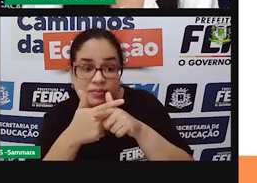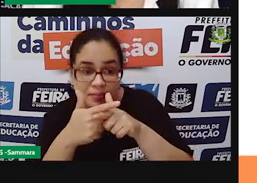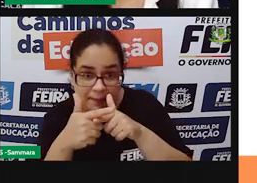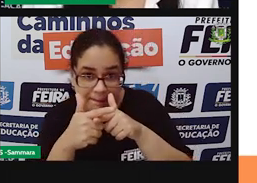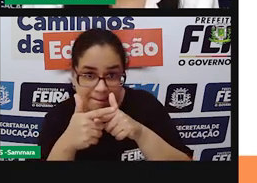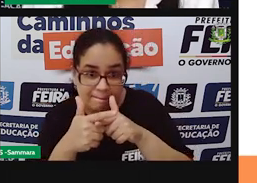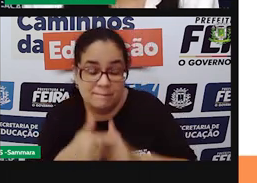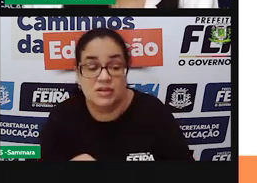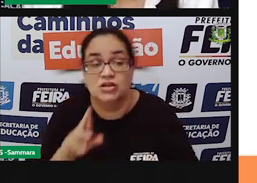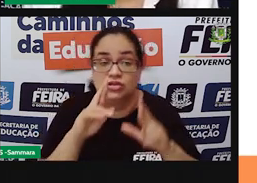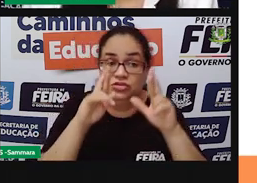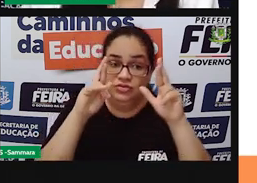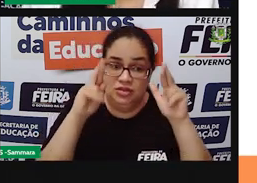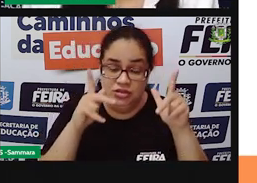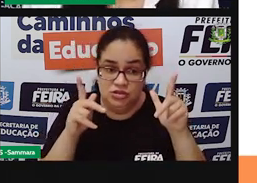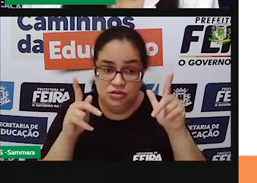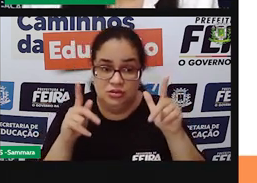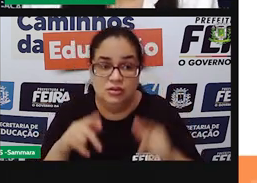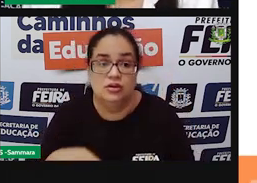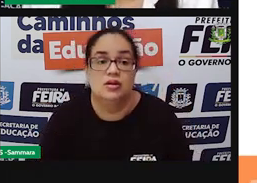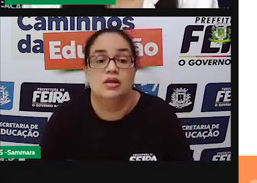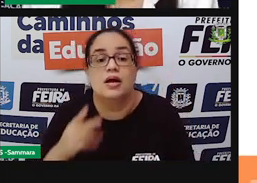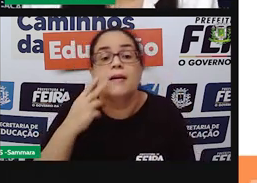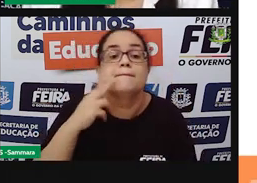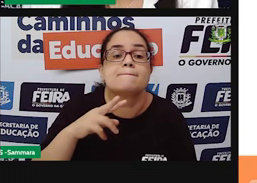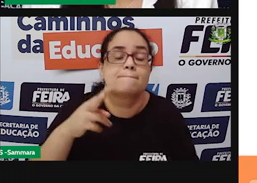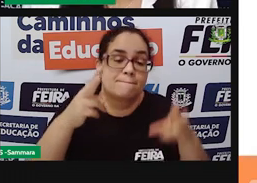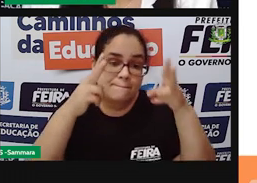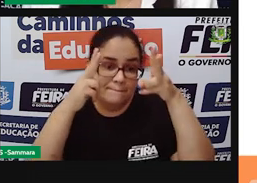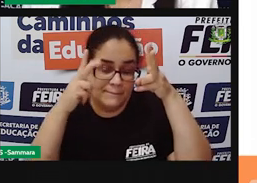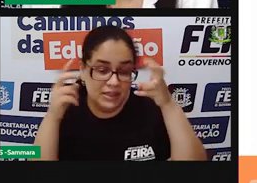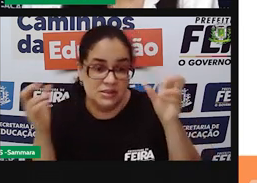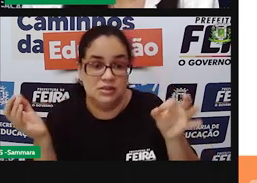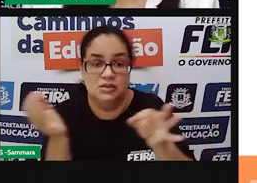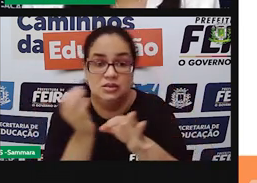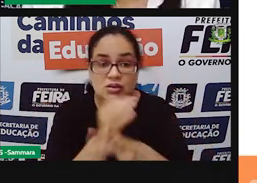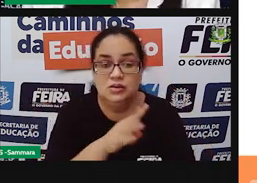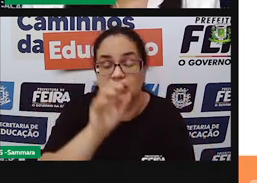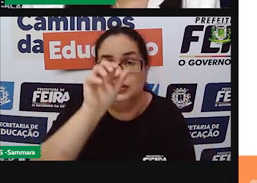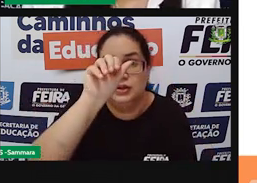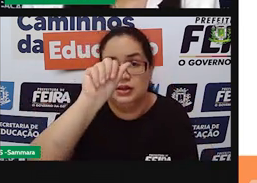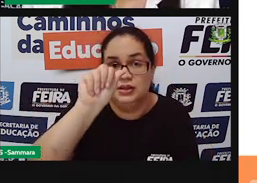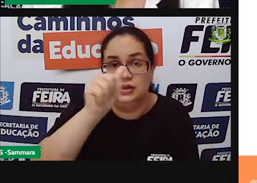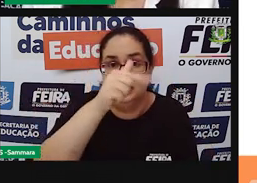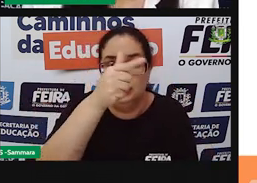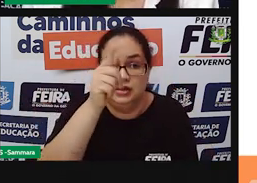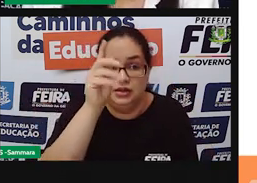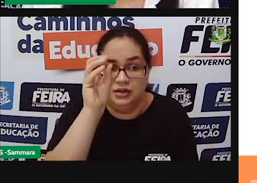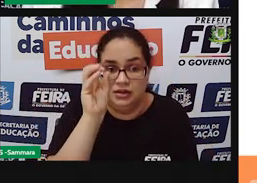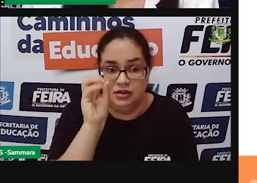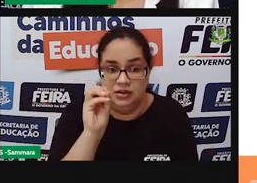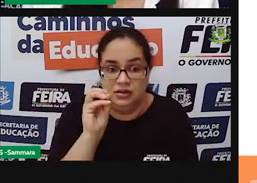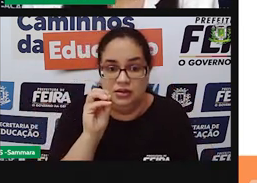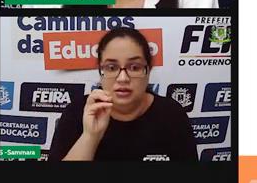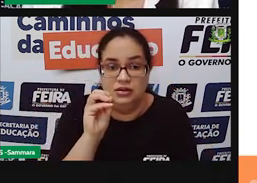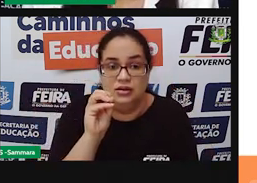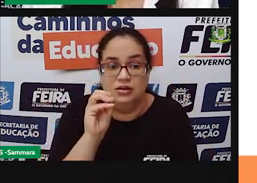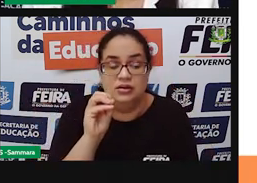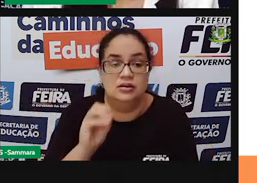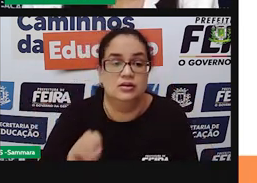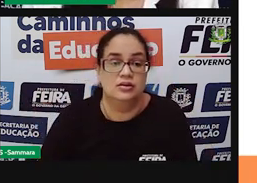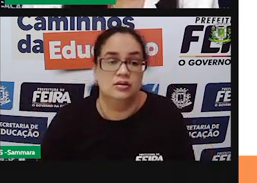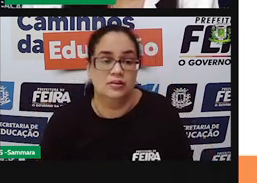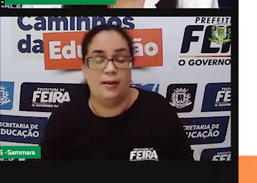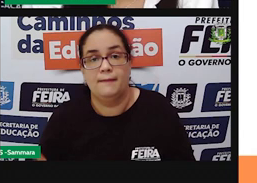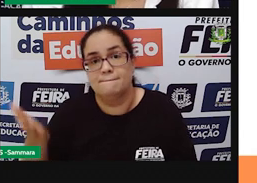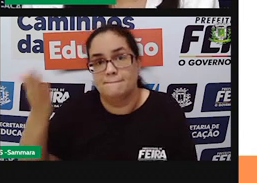dividirão. É diferente, né? Então, a gente percebe que a terminação "-ão", "-am", corresponde a